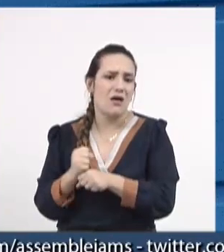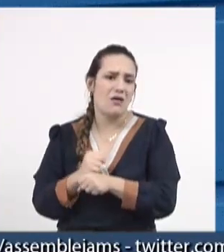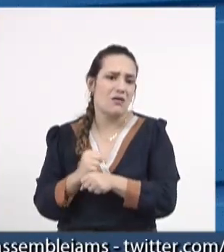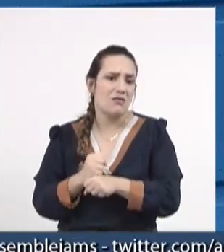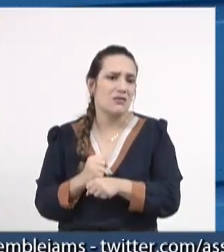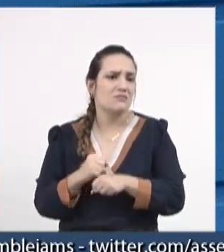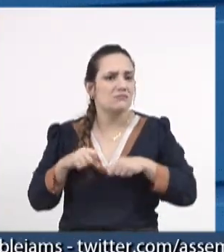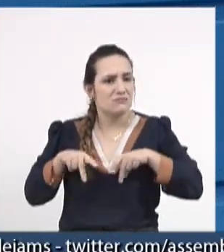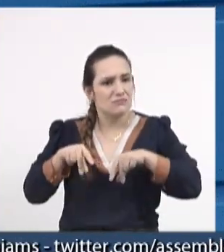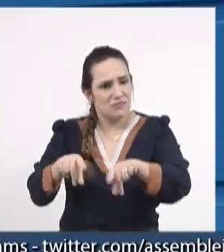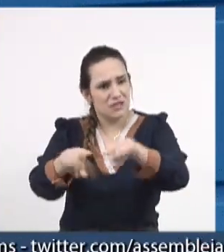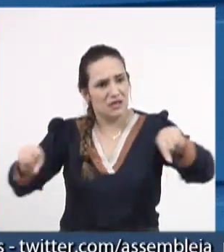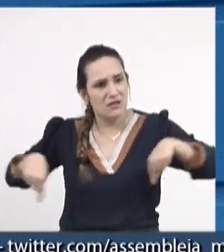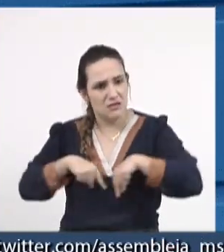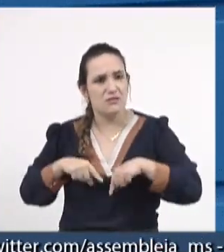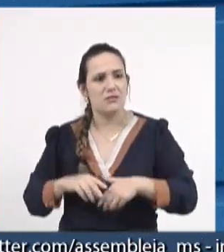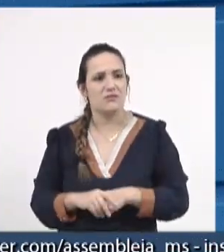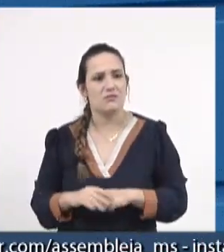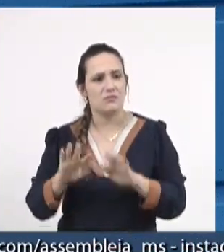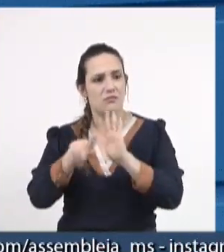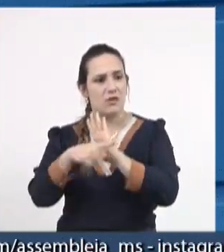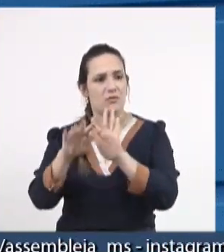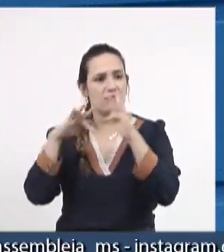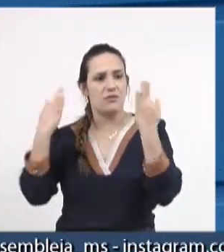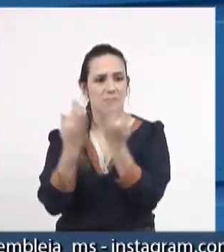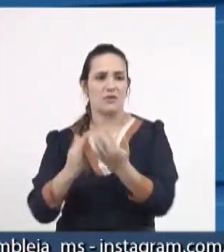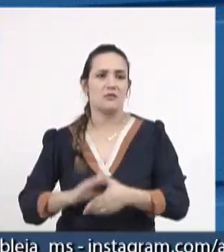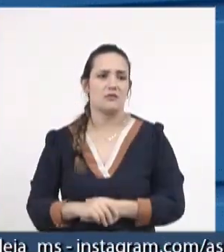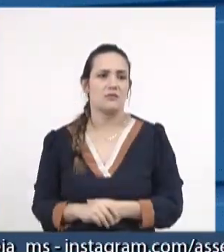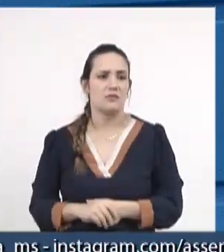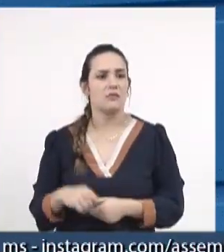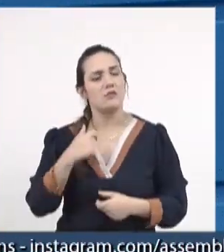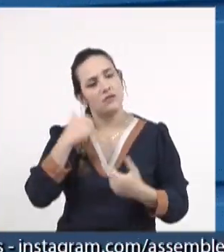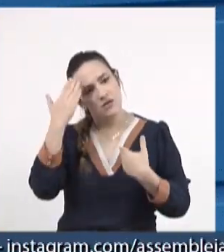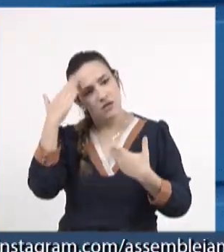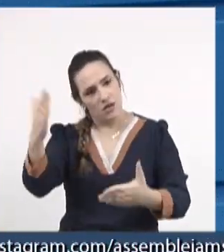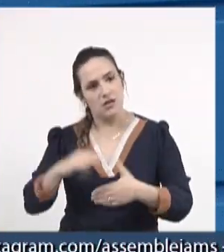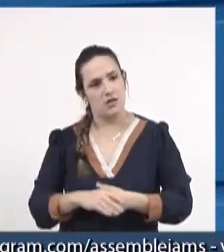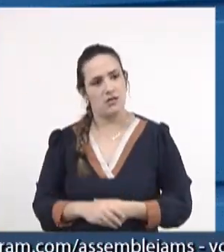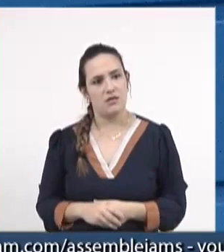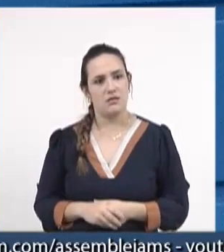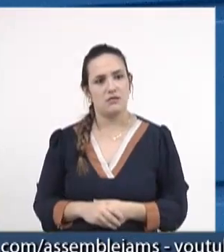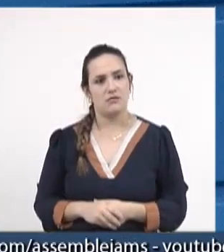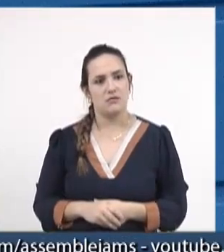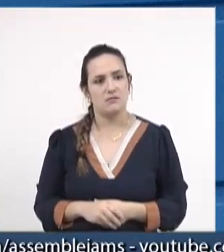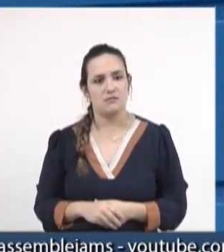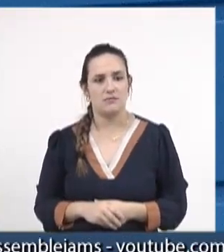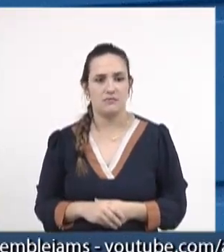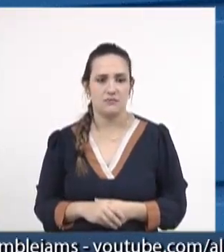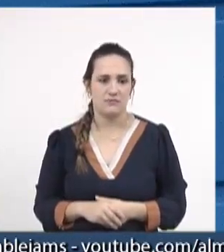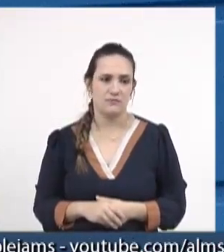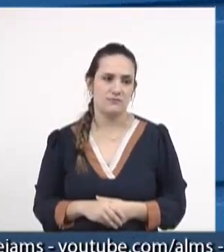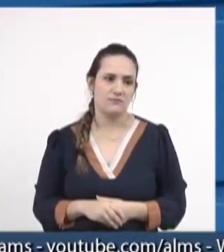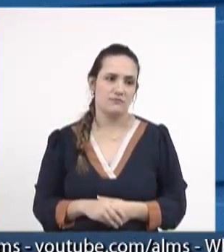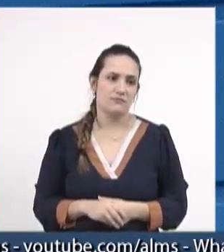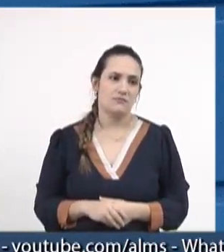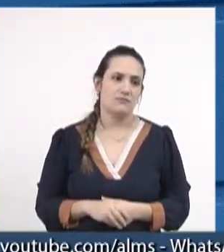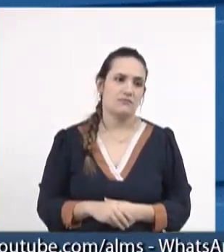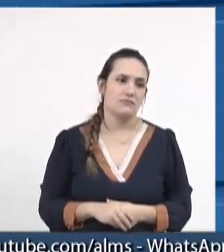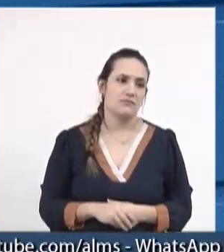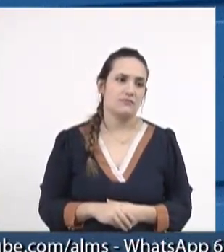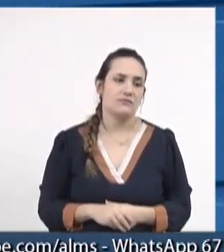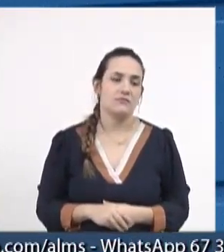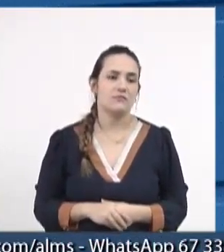cima de uma propriedade de família? Quero agradecer Vossa Excelência, mas eu confesso que no